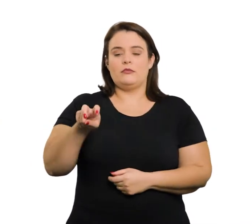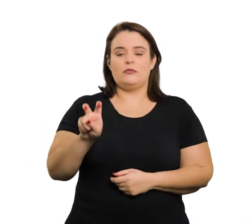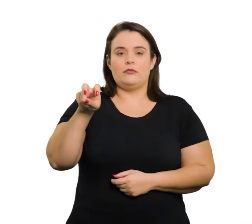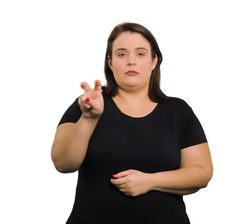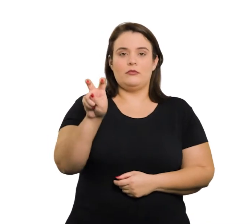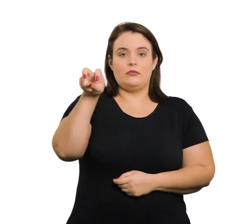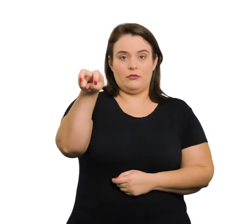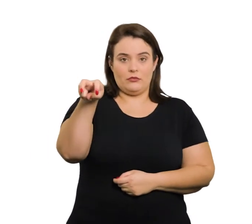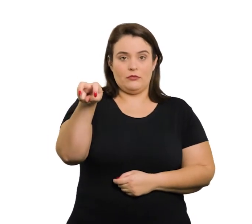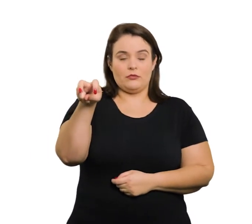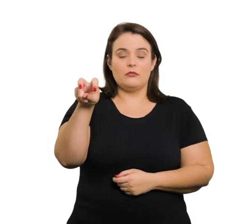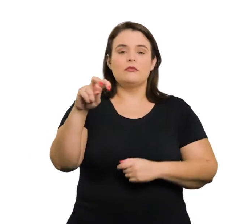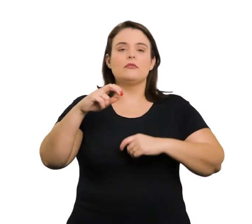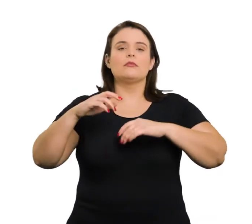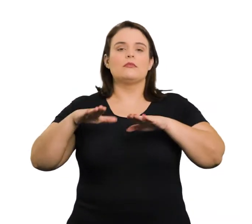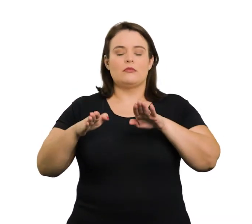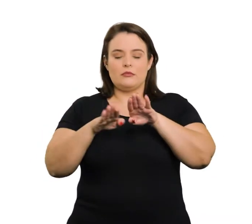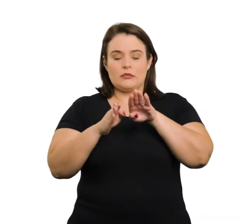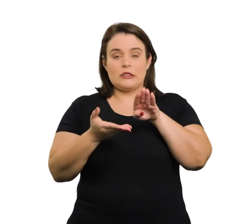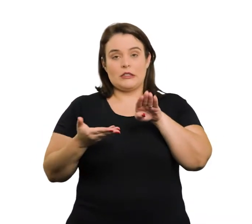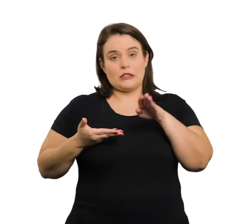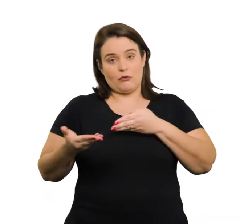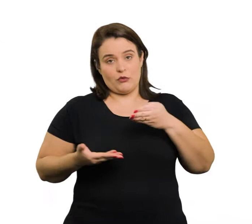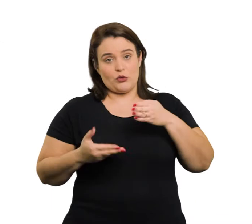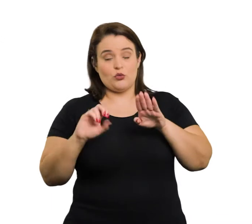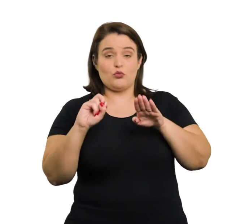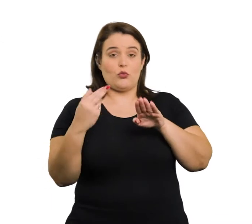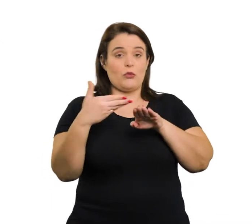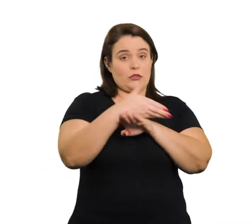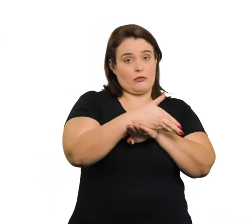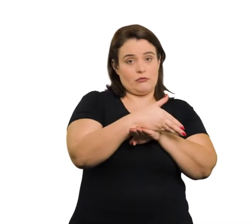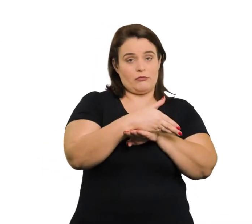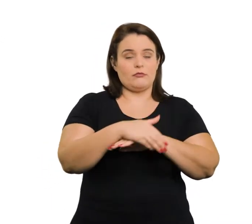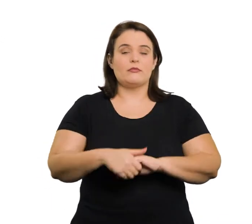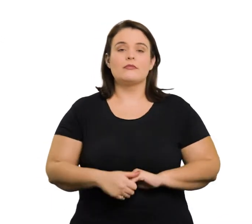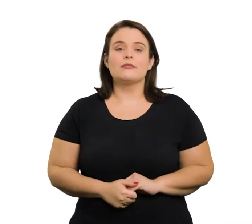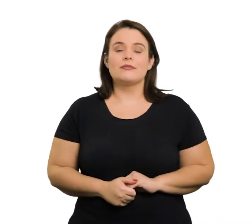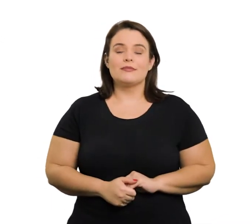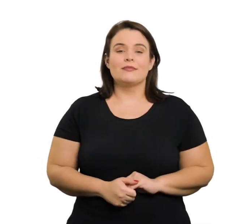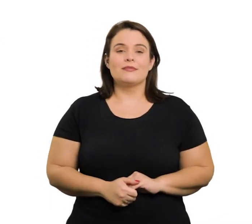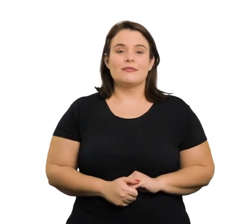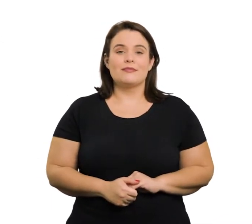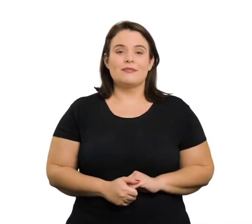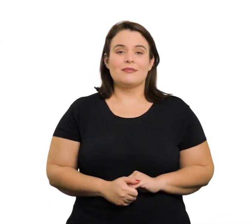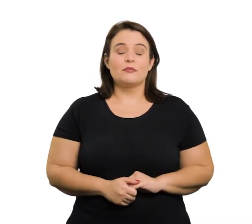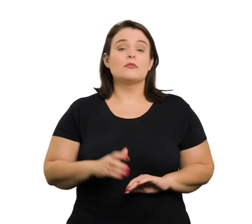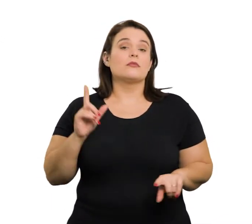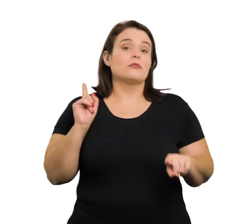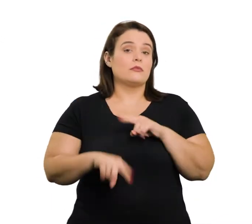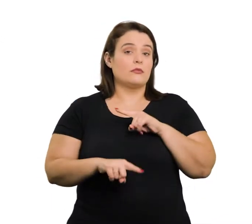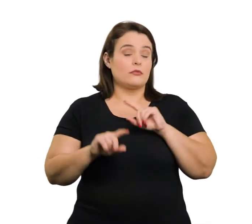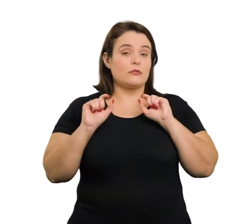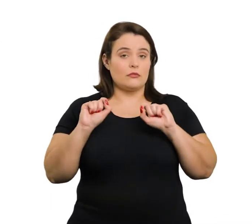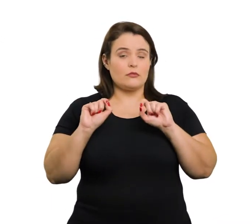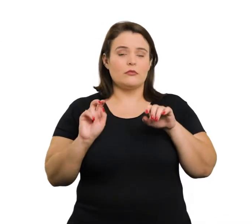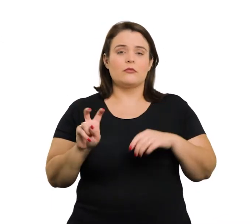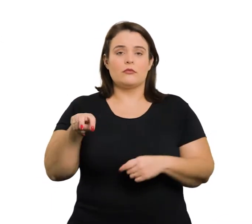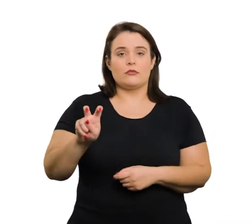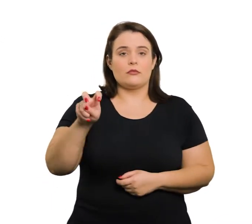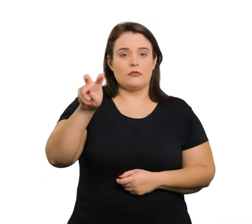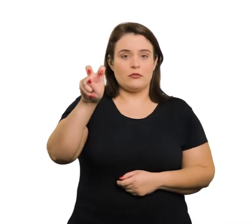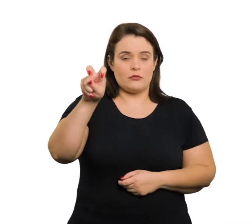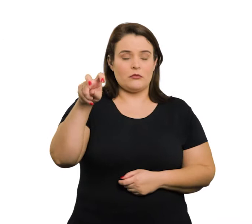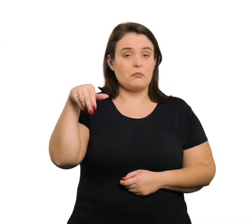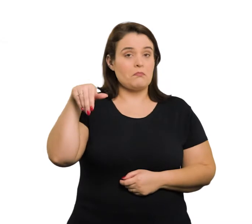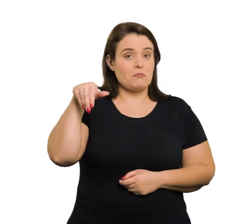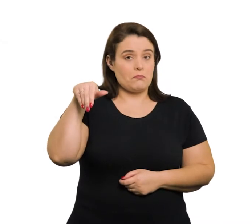degraus, exclusivamente dentro das faixas de serviço ou de acesso, fecha aspas, sendo proibidos